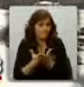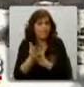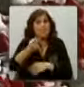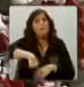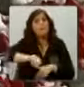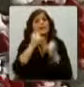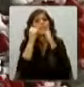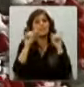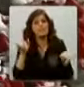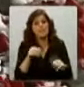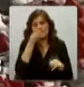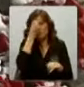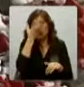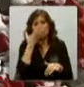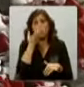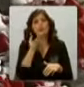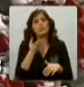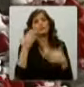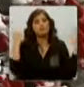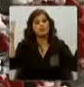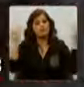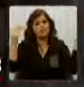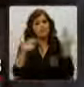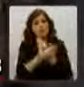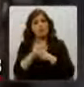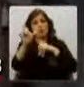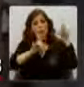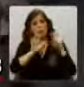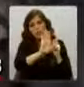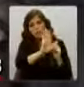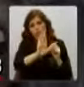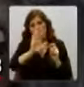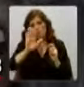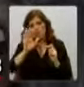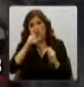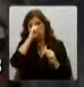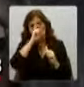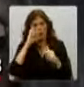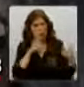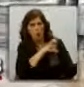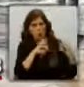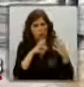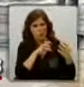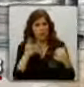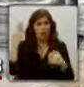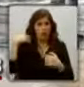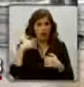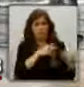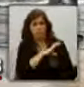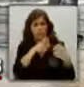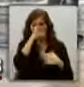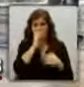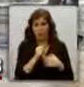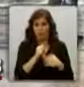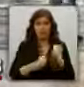em Kiev, as flores homenageiam os mortos e as fotografias recordam os confrontos da altura. Braço de ferro entre o governo e